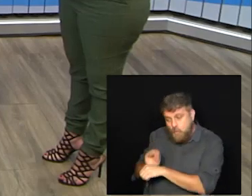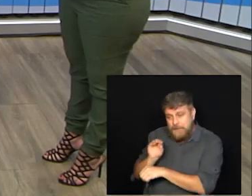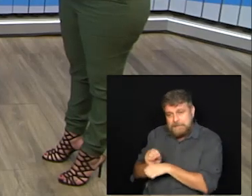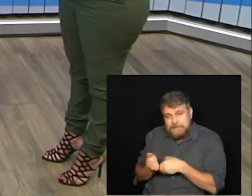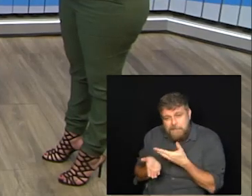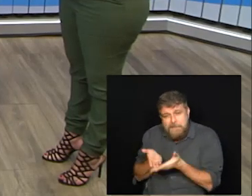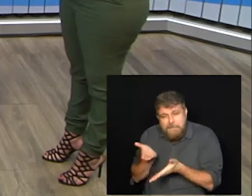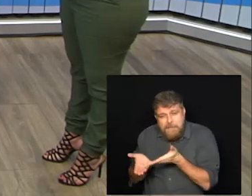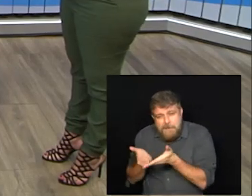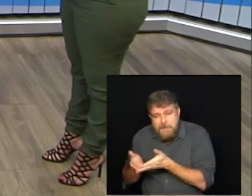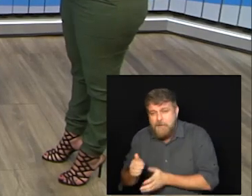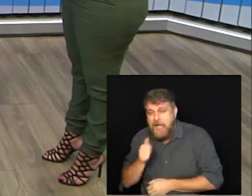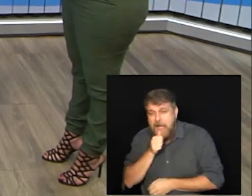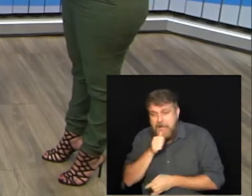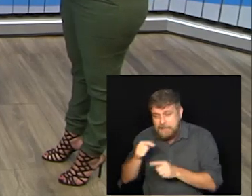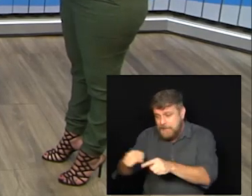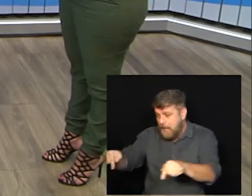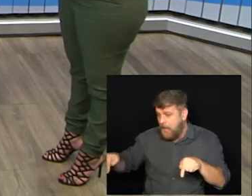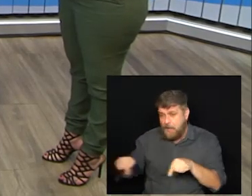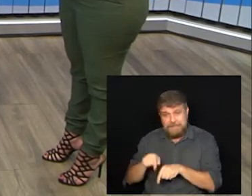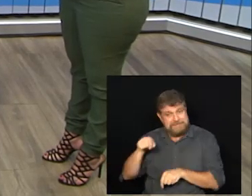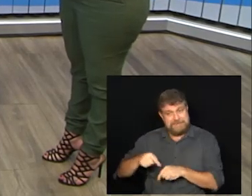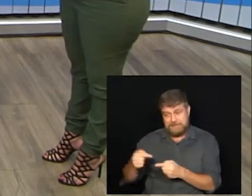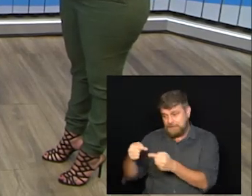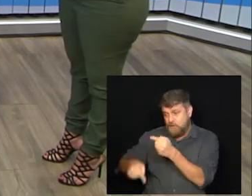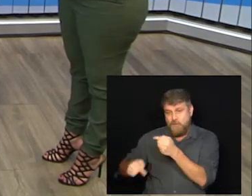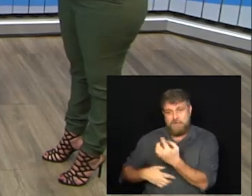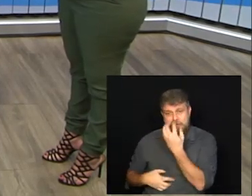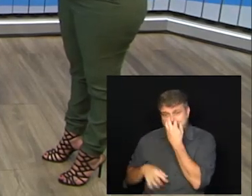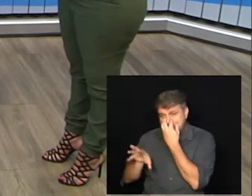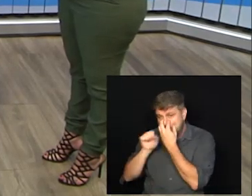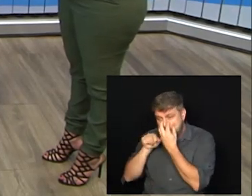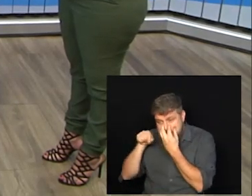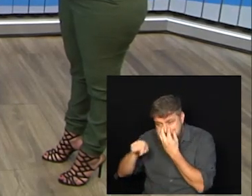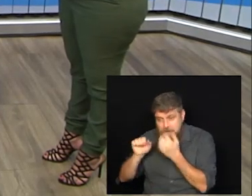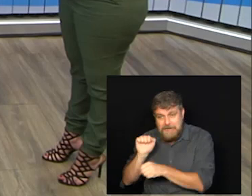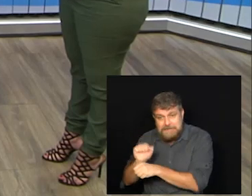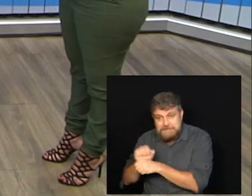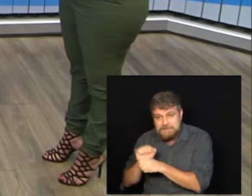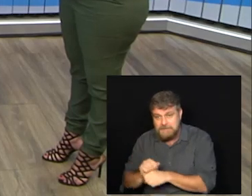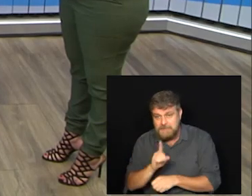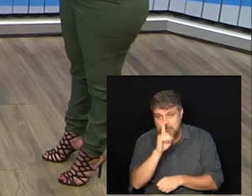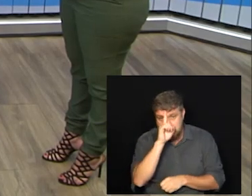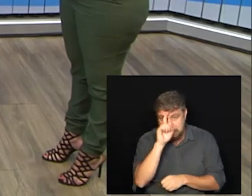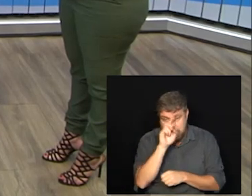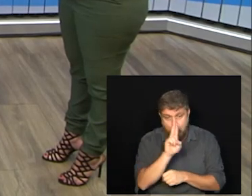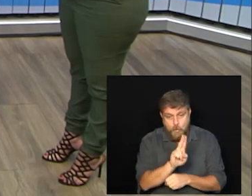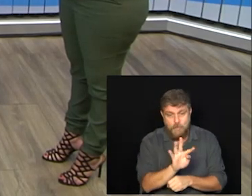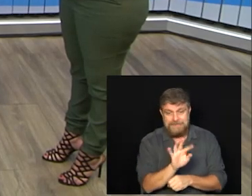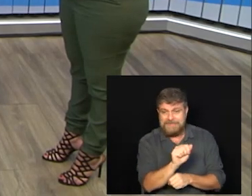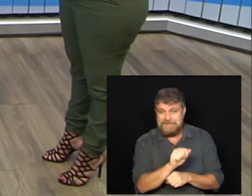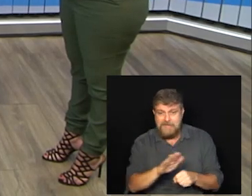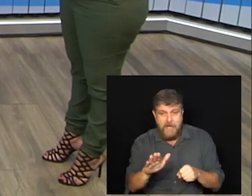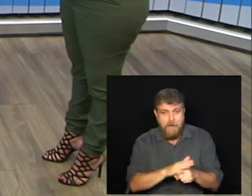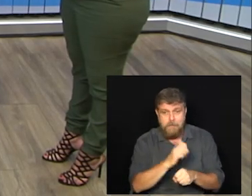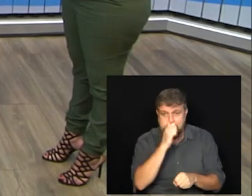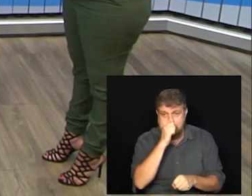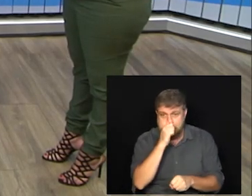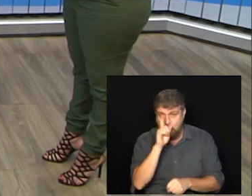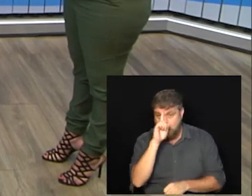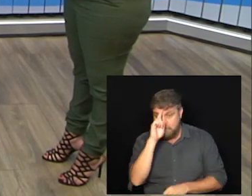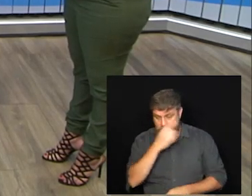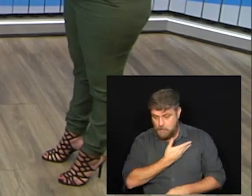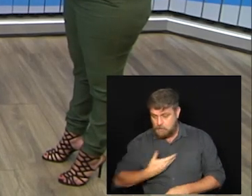mas estão ainda numa sala que não é uma enfermaria, claro, ou mesmo aguardando uma UTI, hospitais públicos e